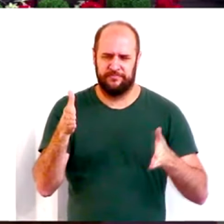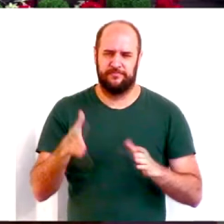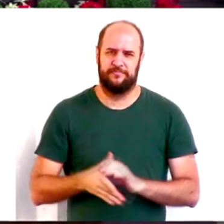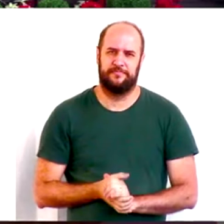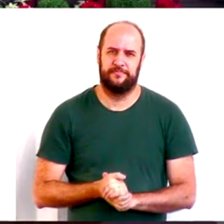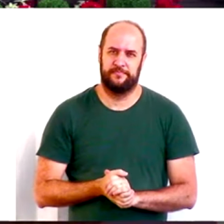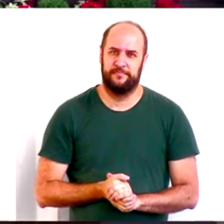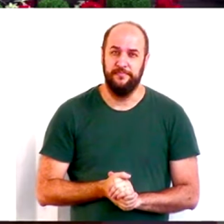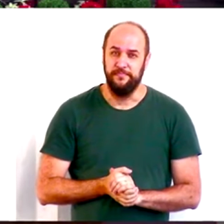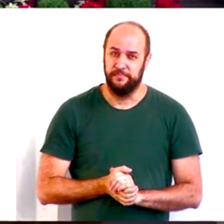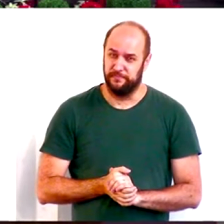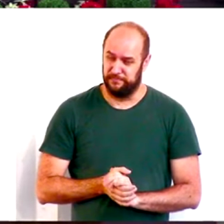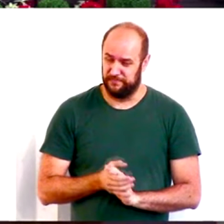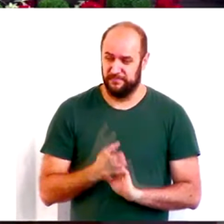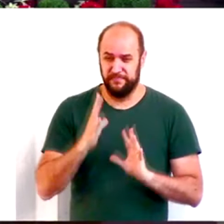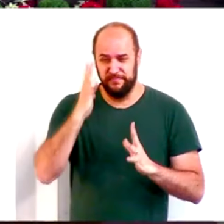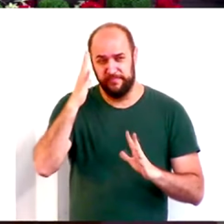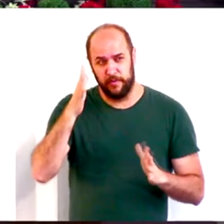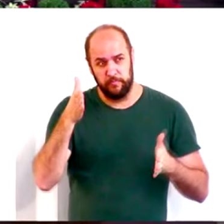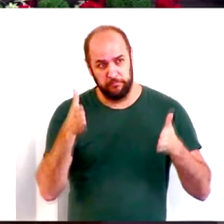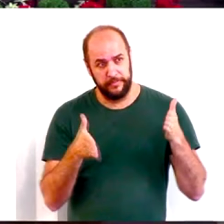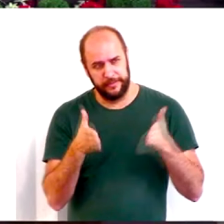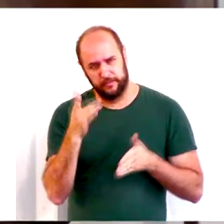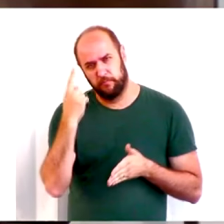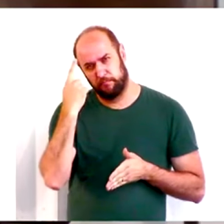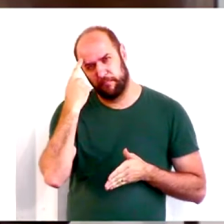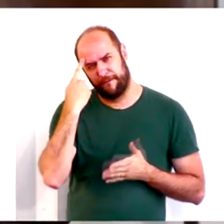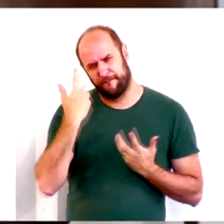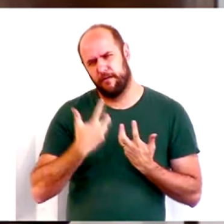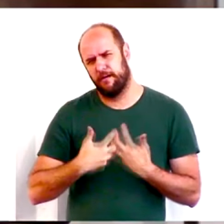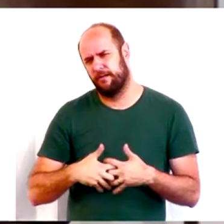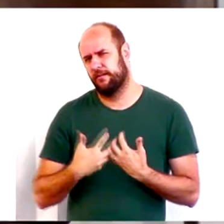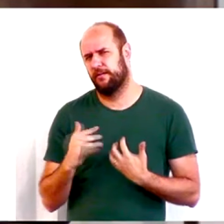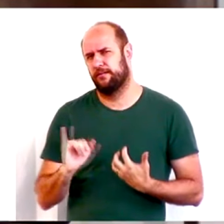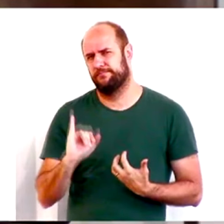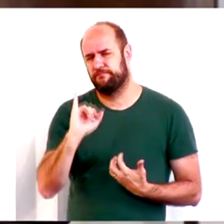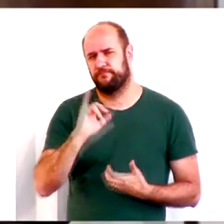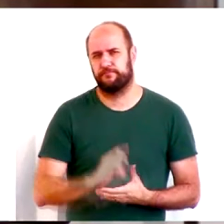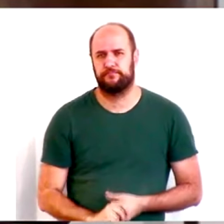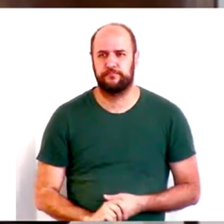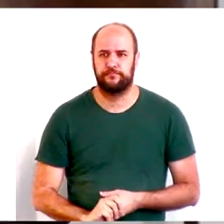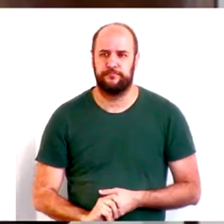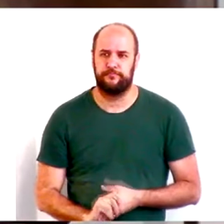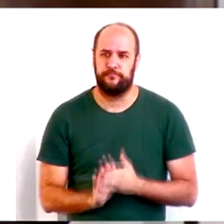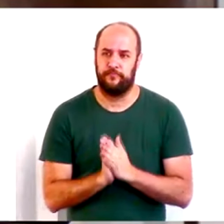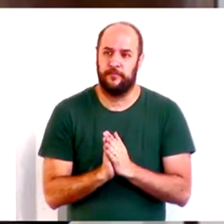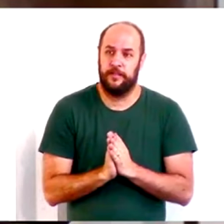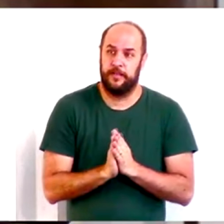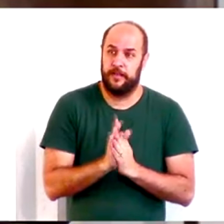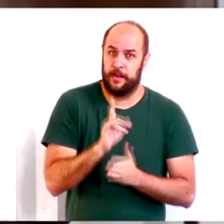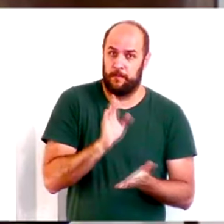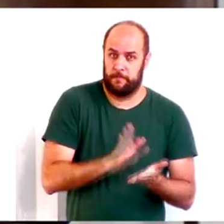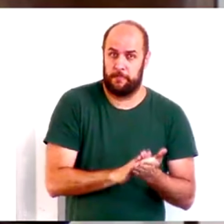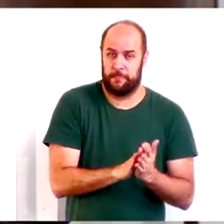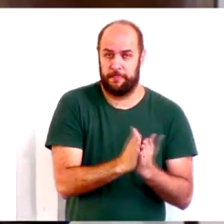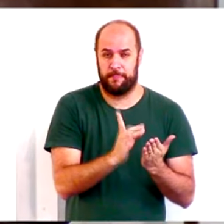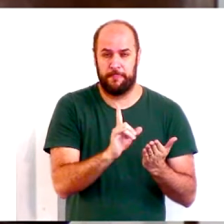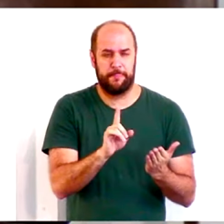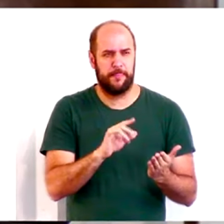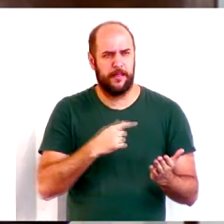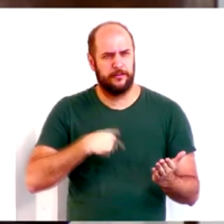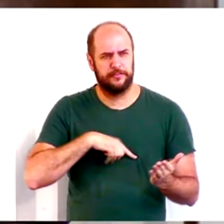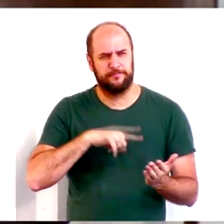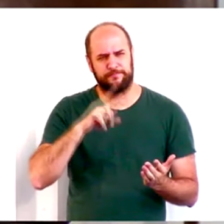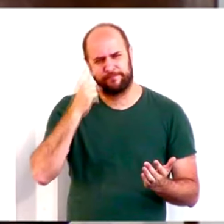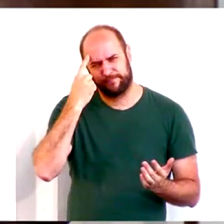Este é um tempo de muitas reflexões irmãos e esse é um texto que nos leva a uma reflexão muito